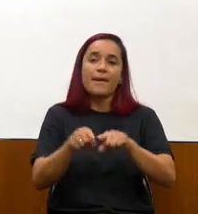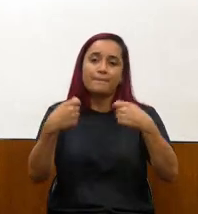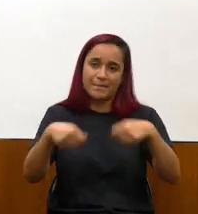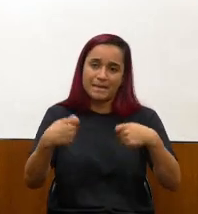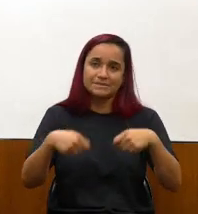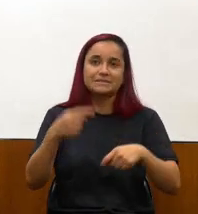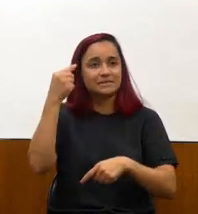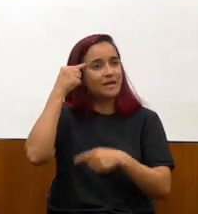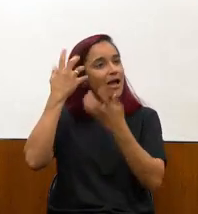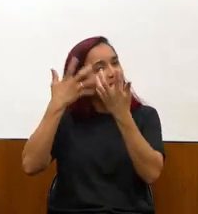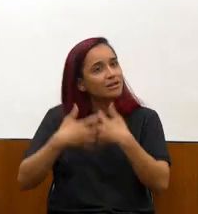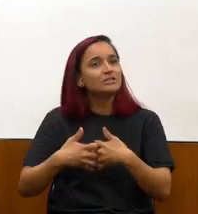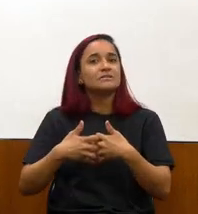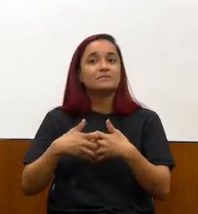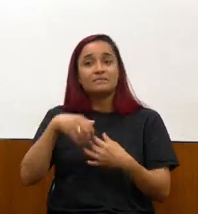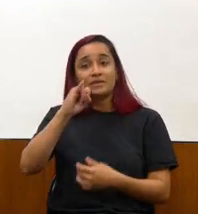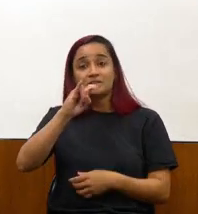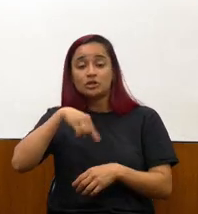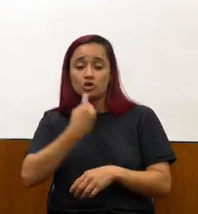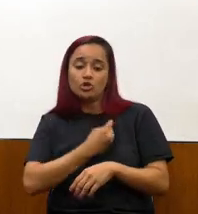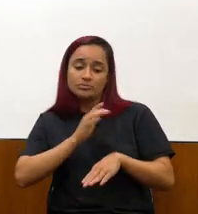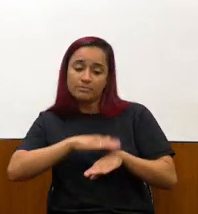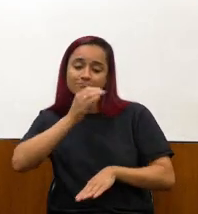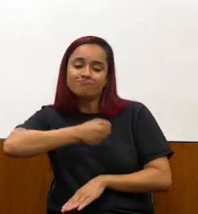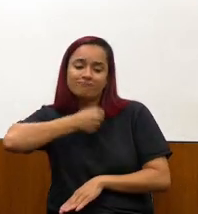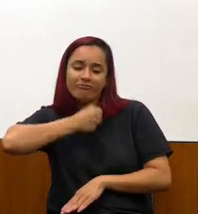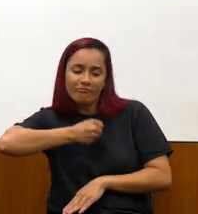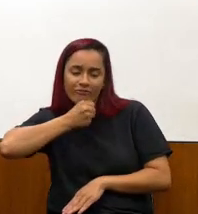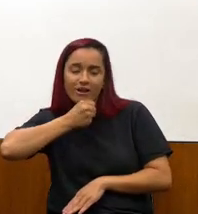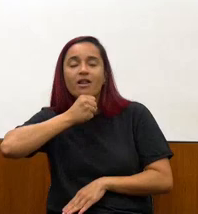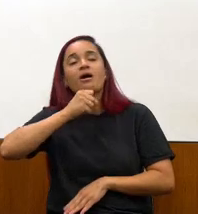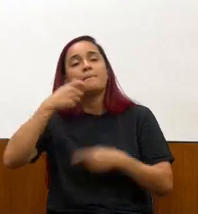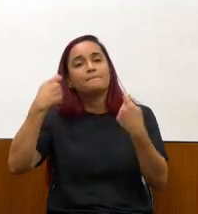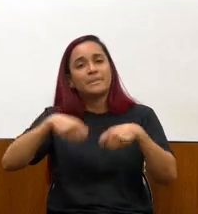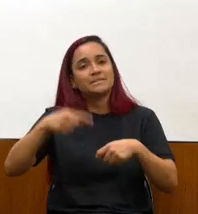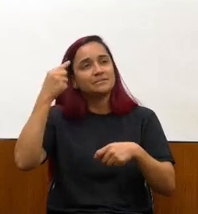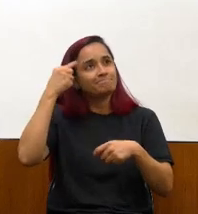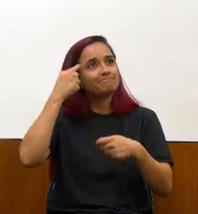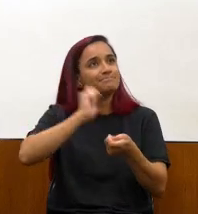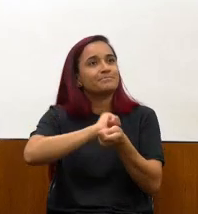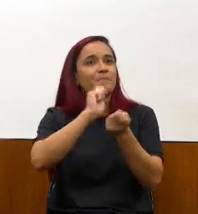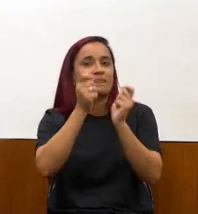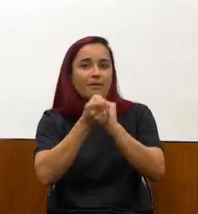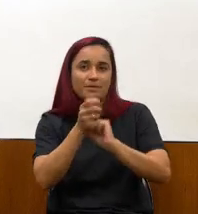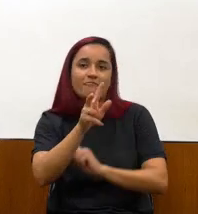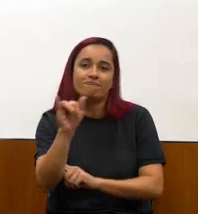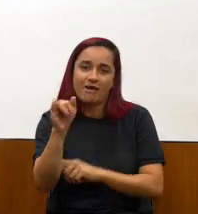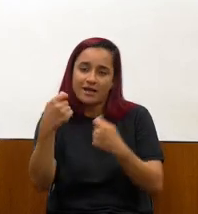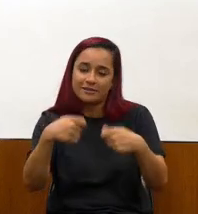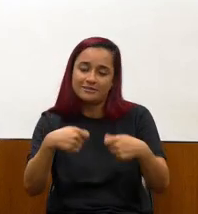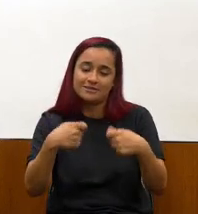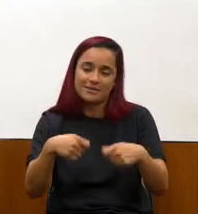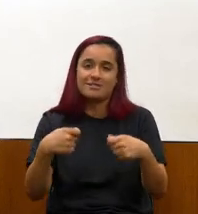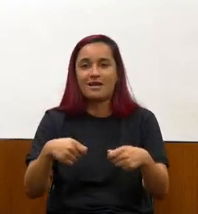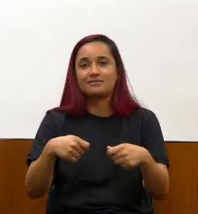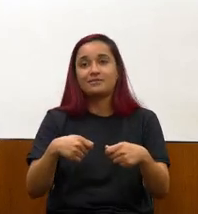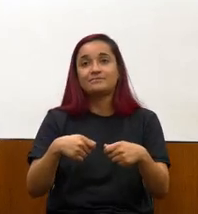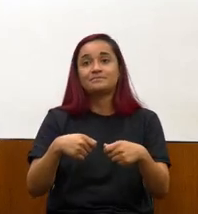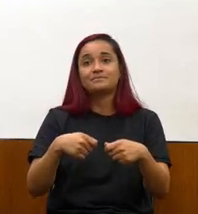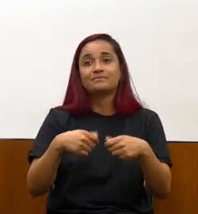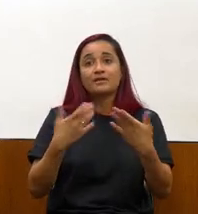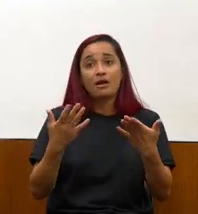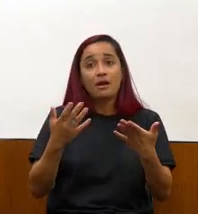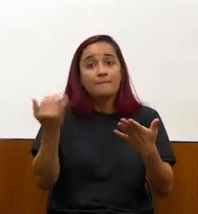vale para a gente também. Quanto mais velho nós vamos ficando, e quanto mais acesso a atividades a gente vai tendo na medida que a gente vai envelhecendo,